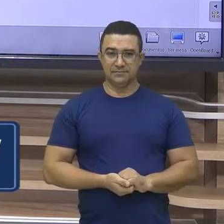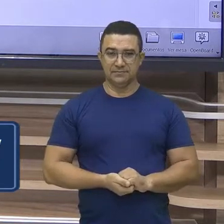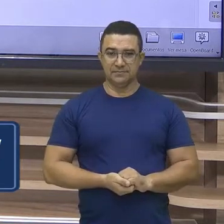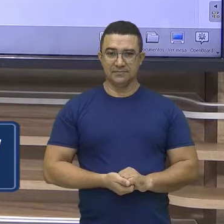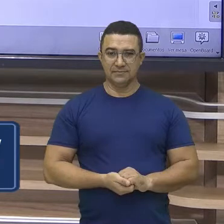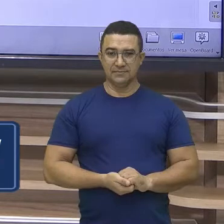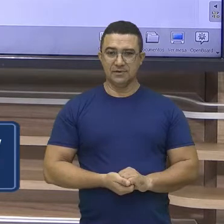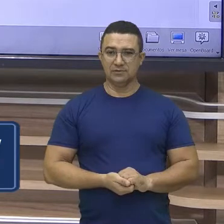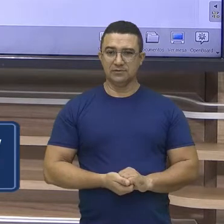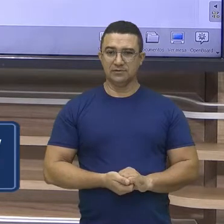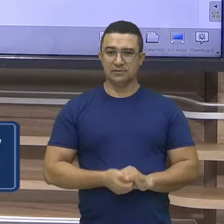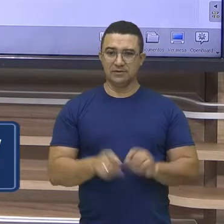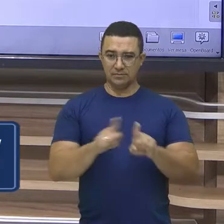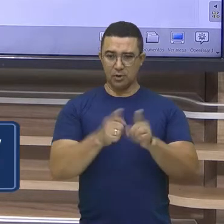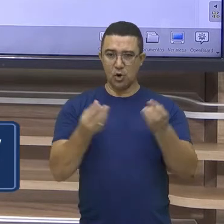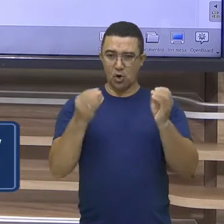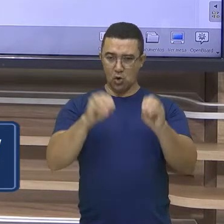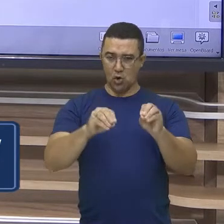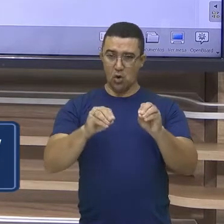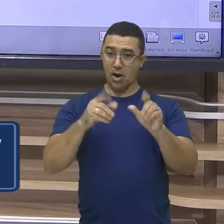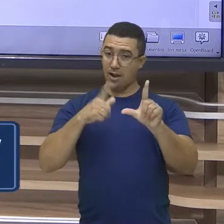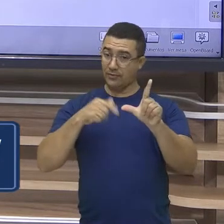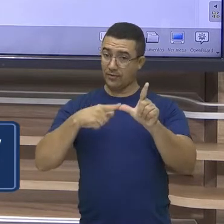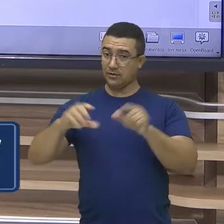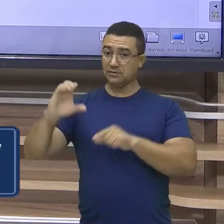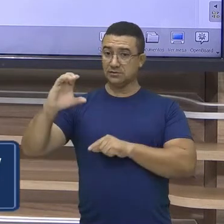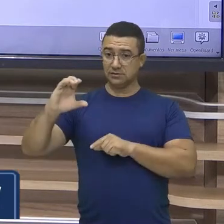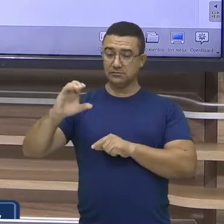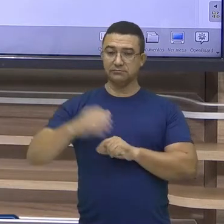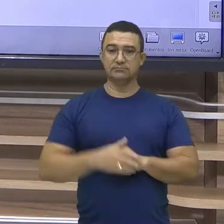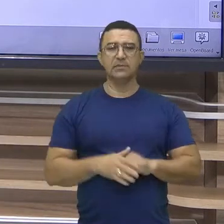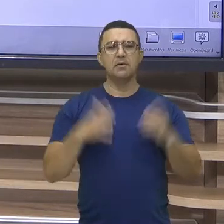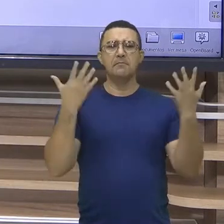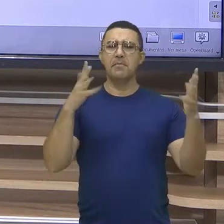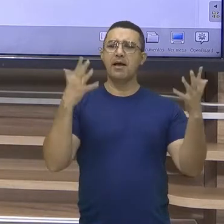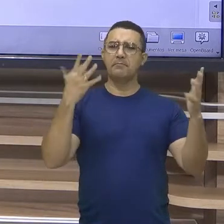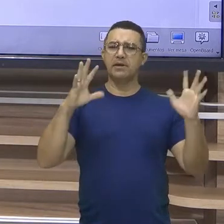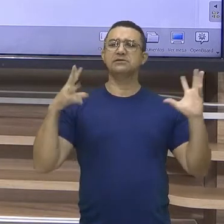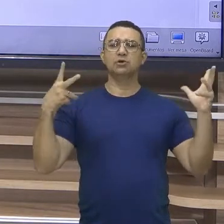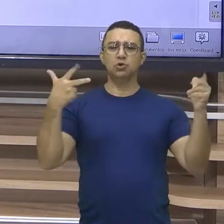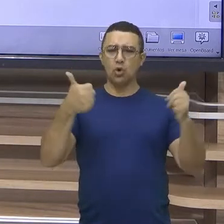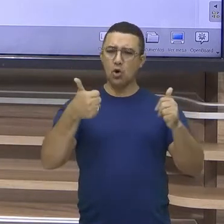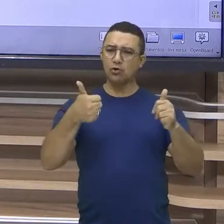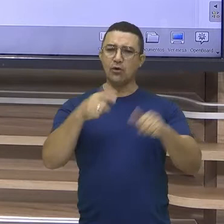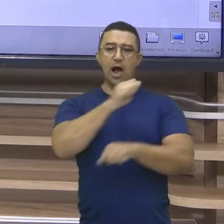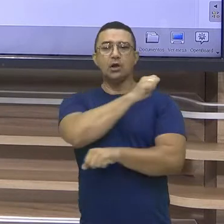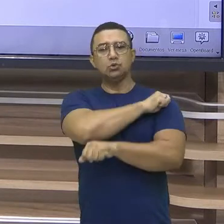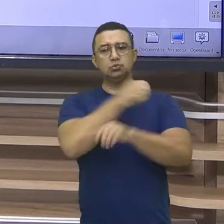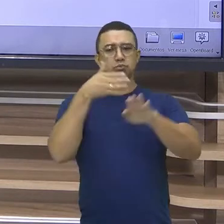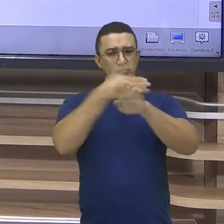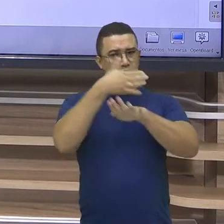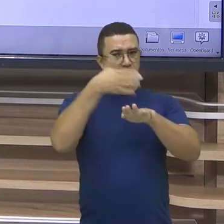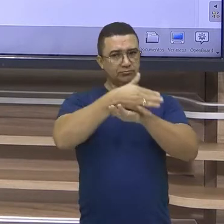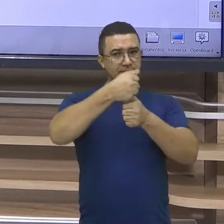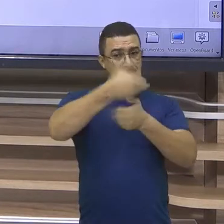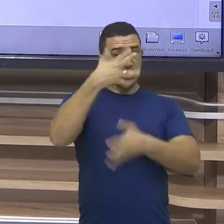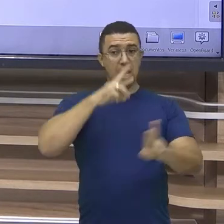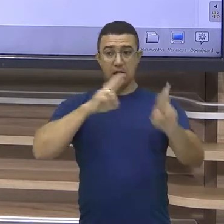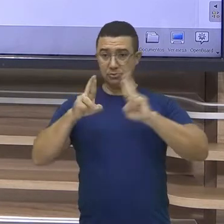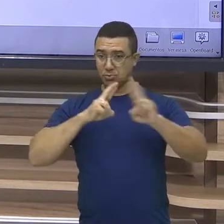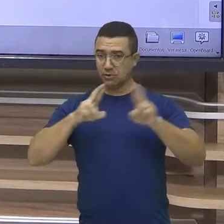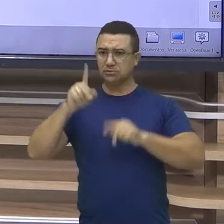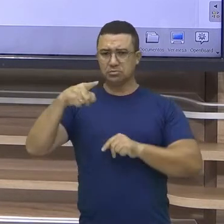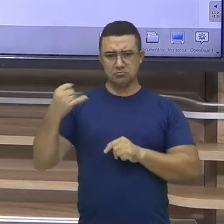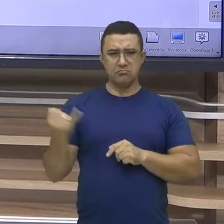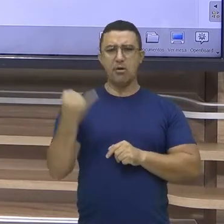É, ele colocando então que é a letra C. Parabéns a todos aqueles alunos que participaram, tá? Dessa, né? Colocando aí as respostas no chat. É